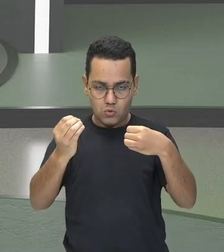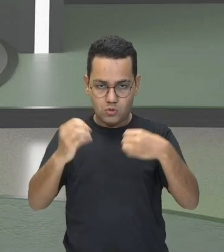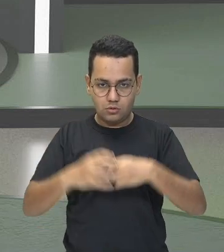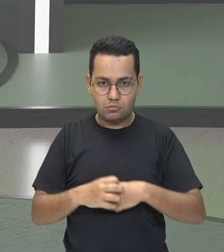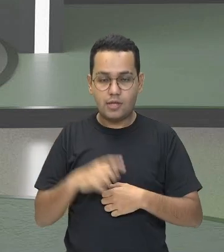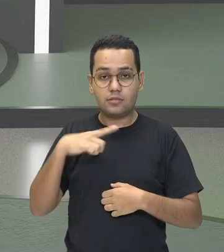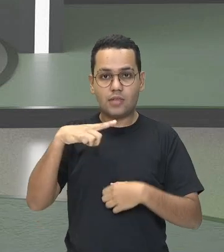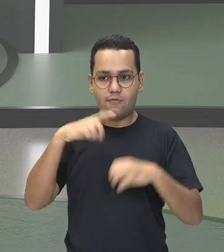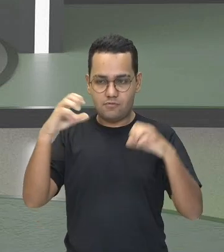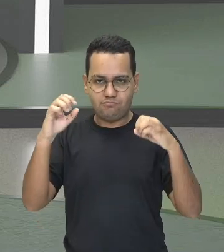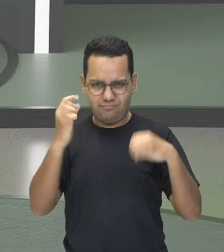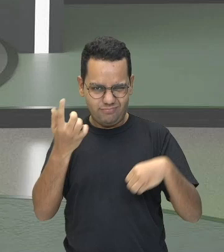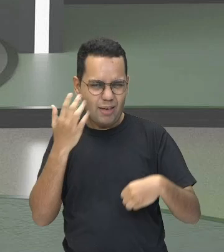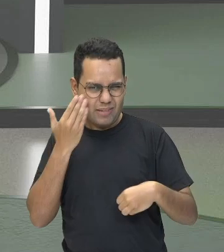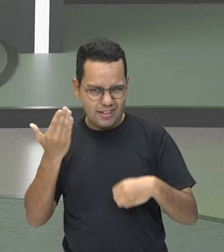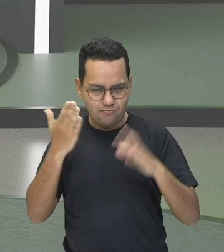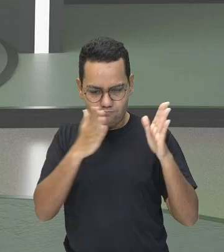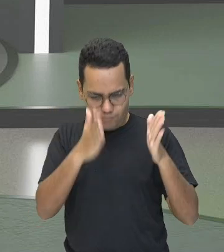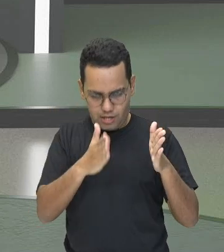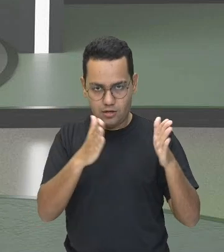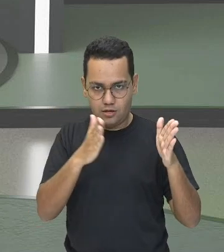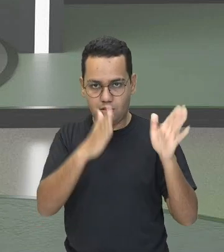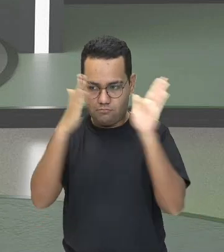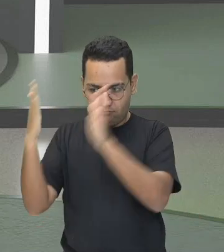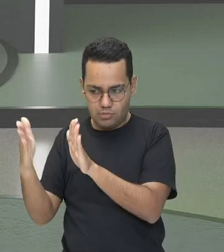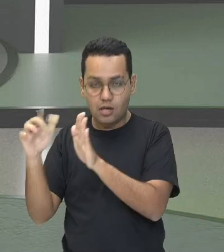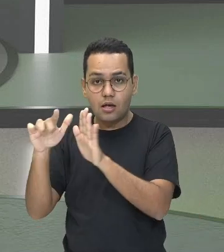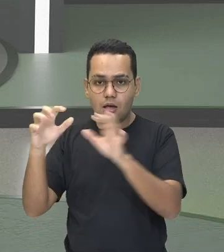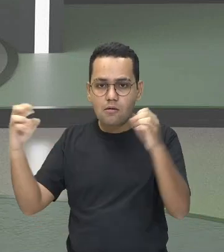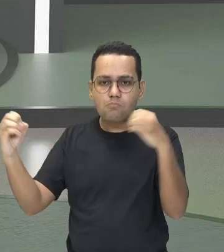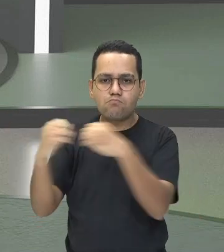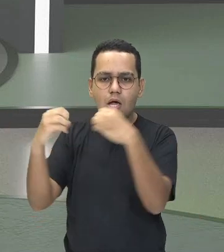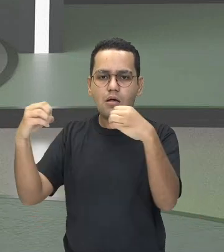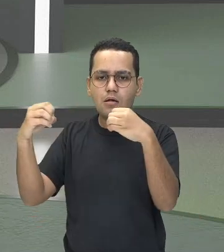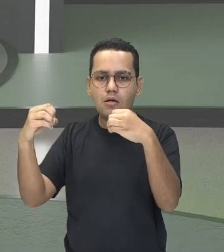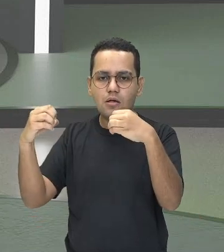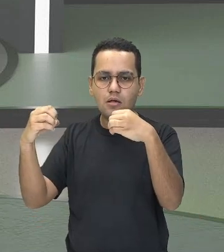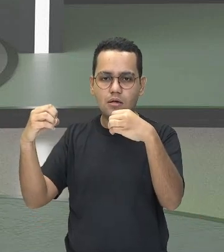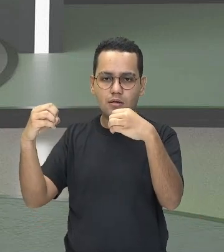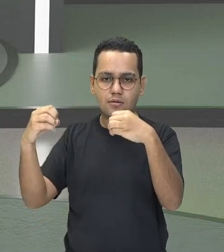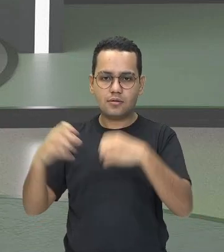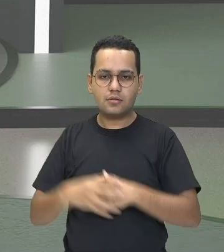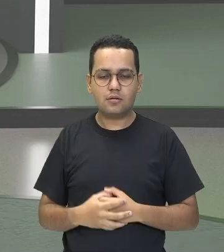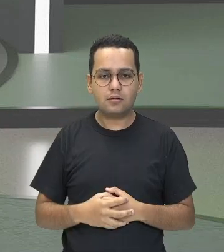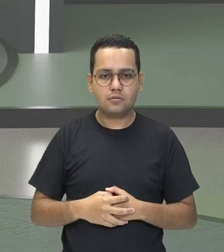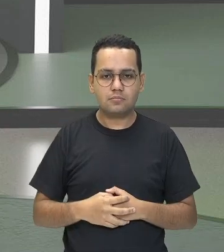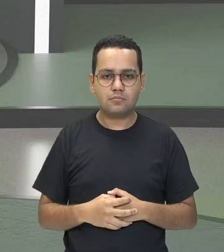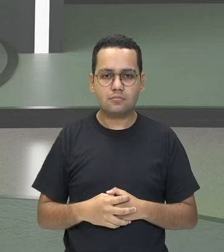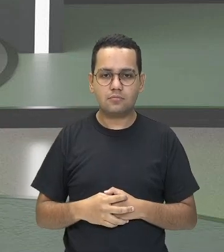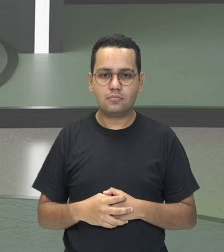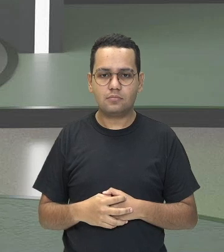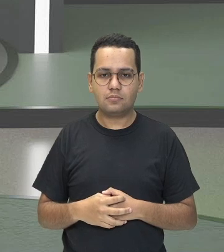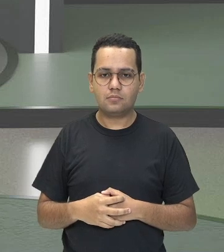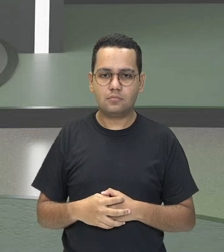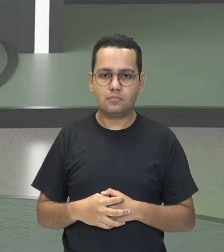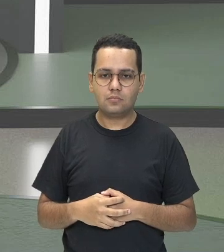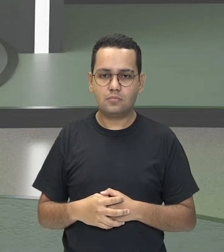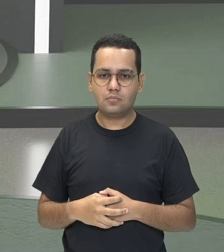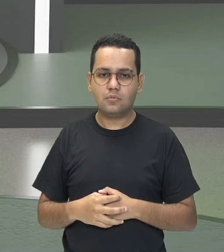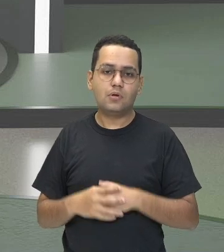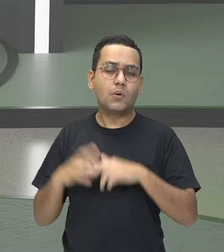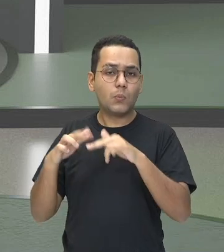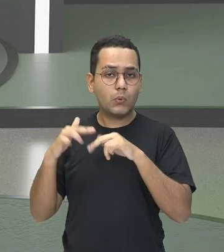aqui aí note não aconteceu nada né eles se afastaram ali o NO2 continua ali com seu